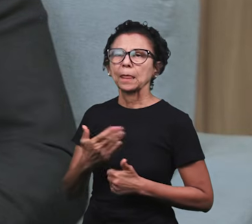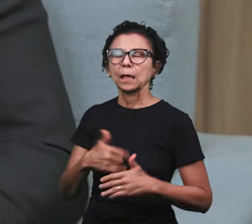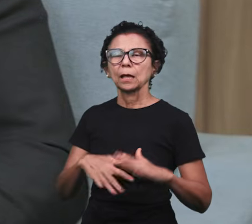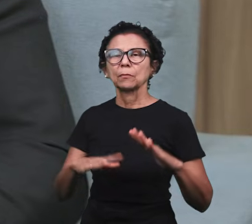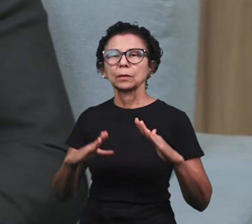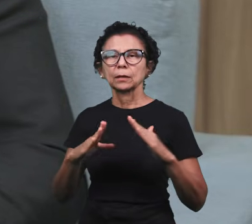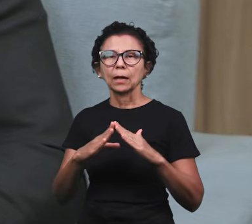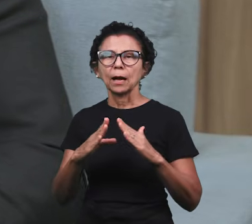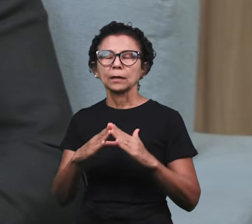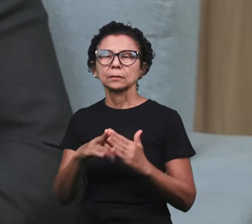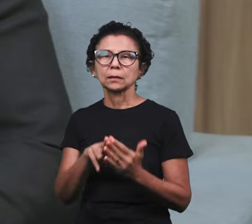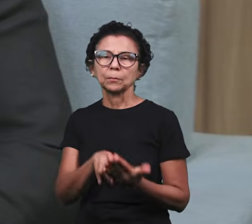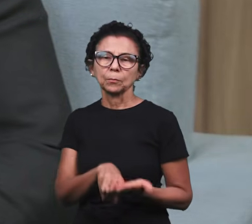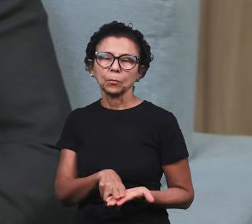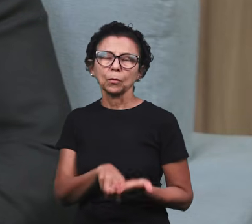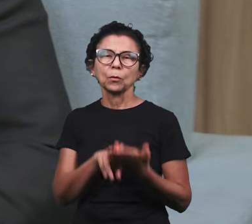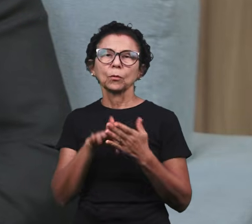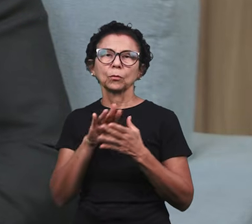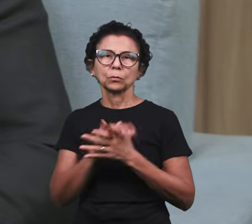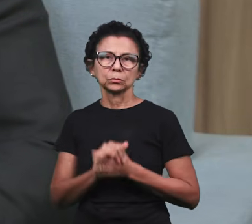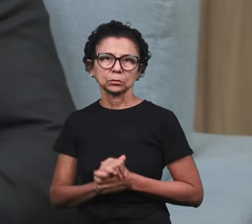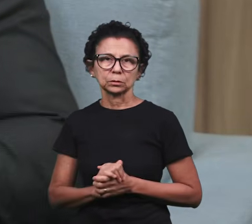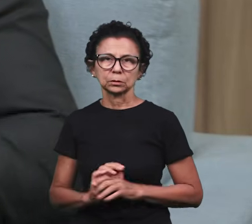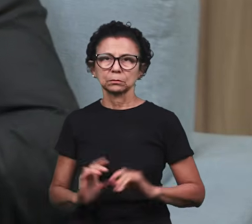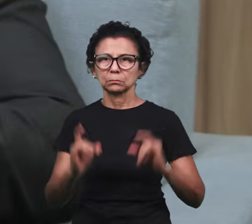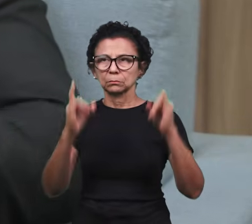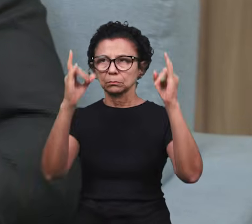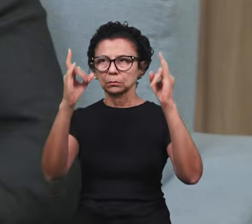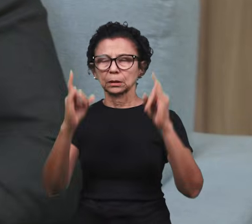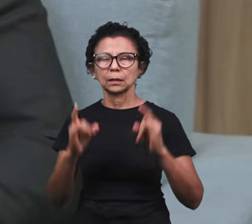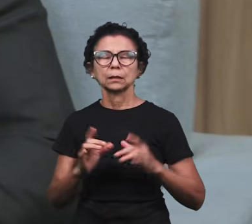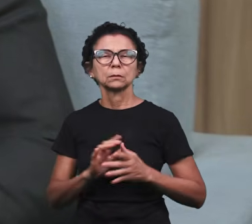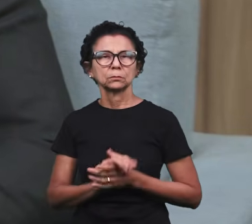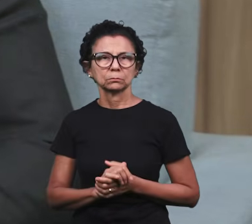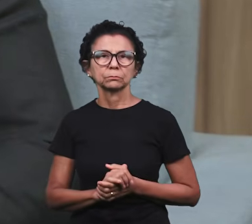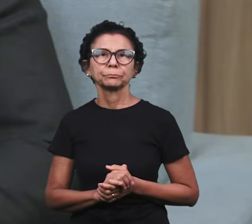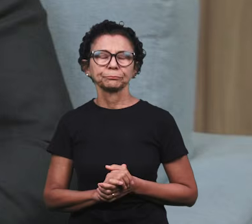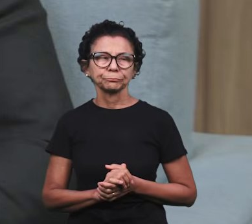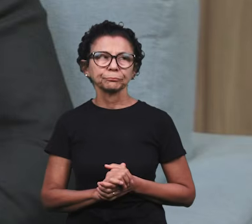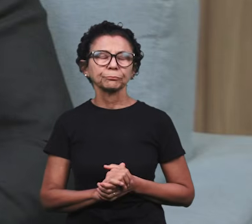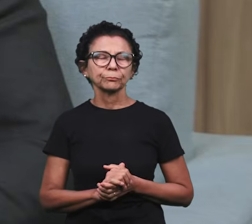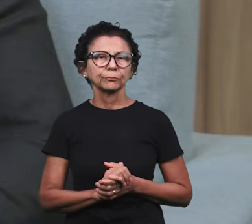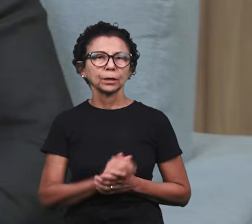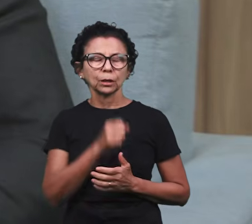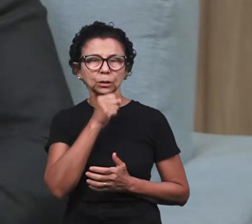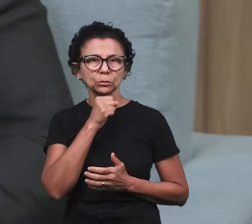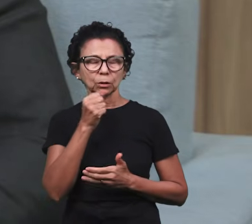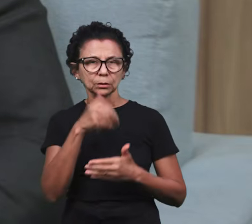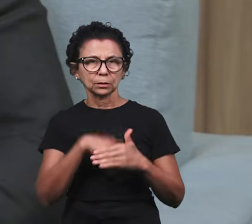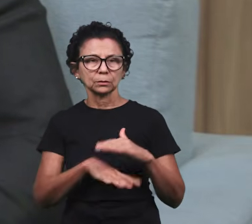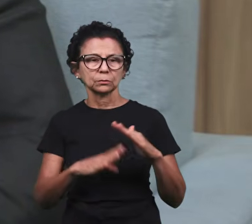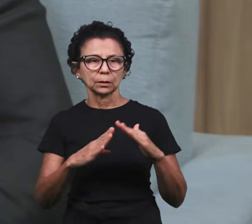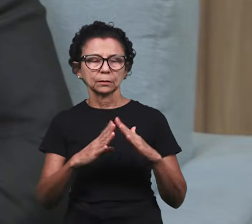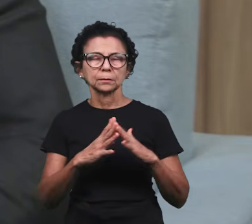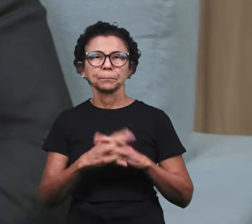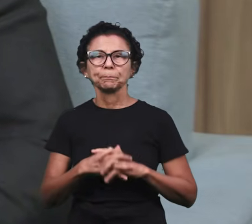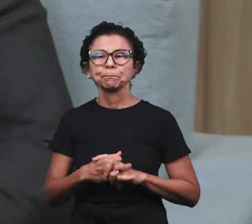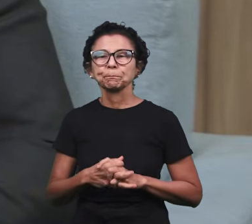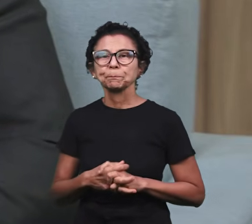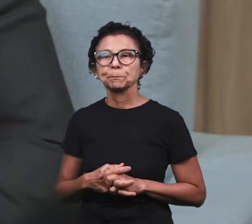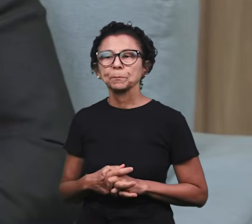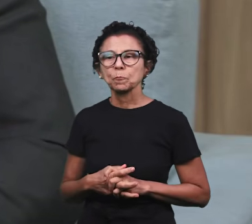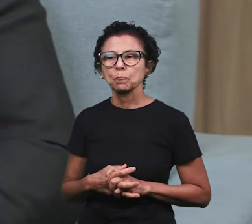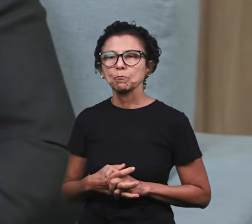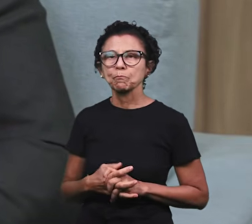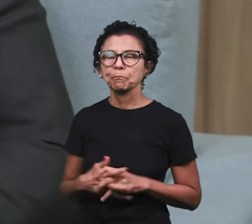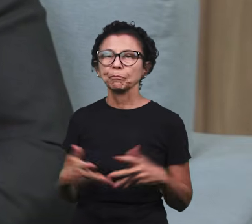repouso, em condomínios, em vários lugares onde tem ali os idosos, dentro dos seus lares também. Eu quero fazer menção